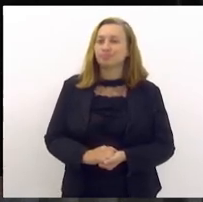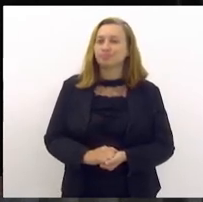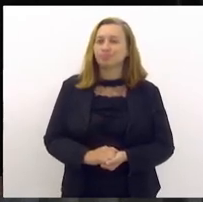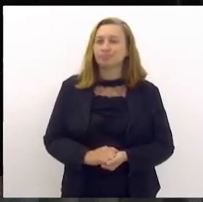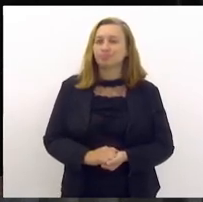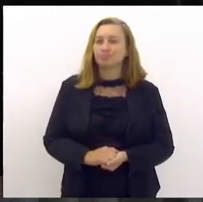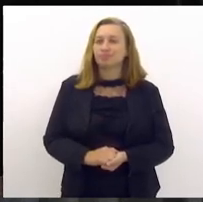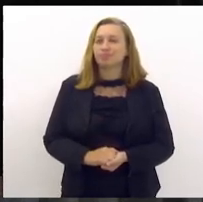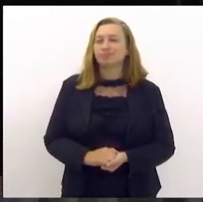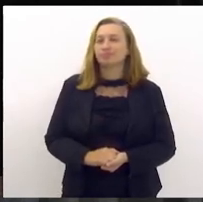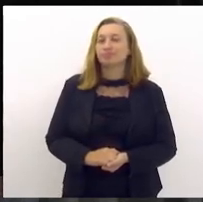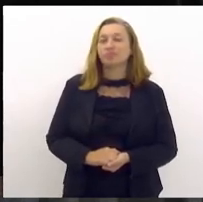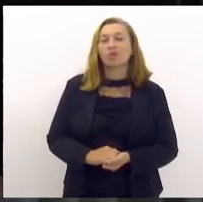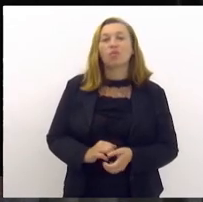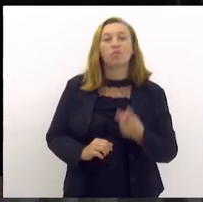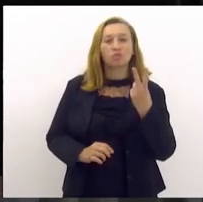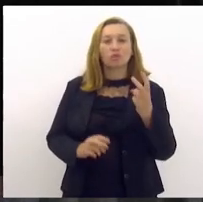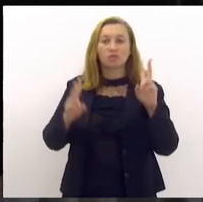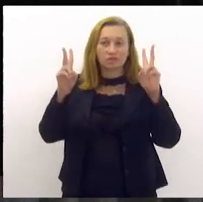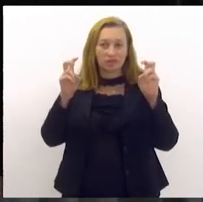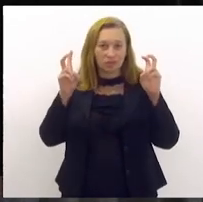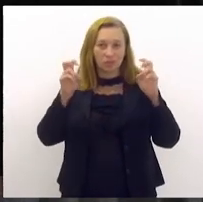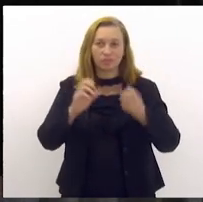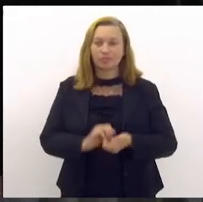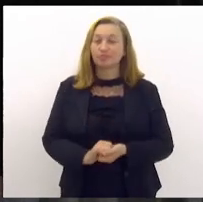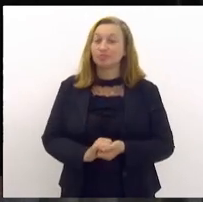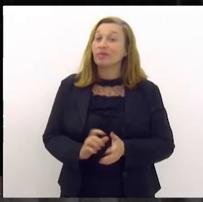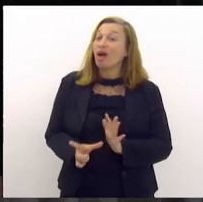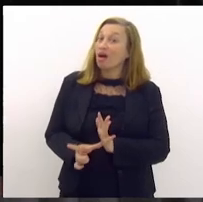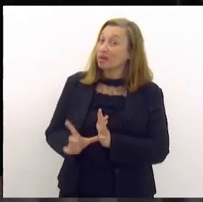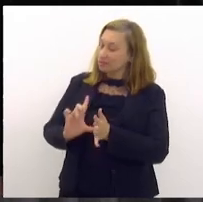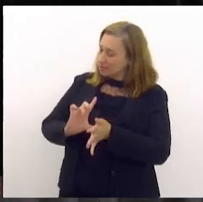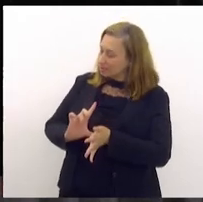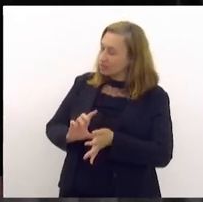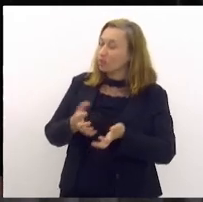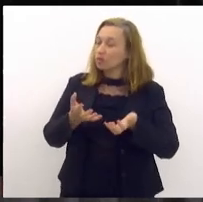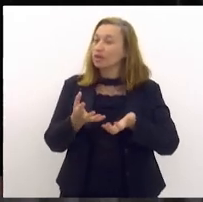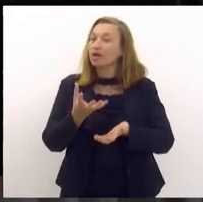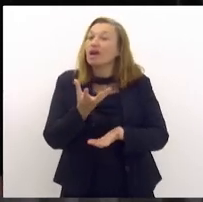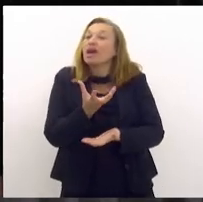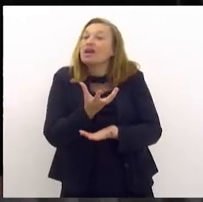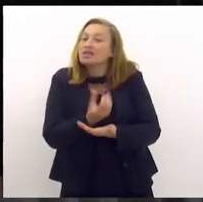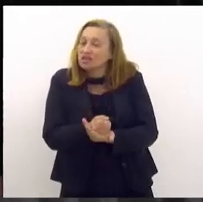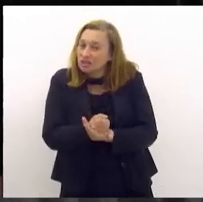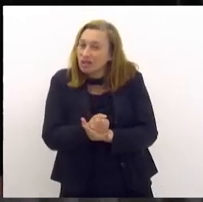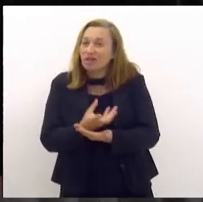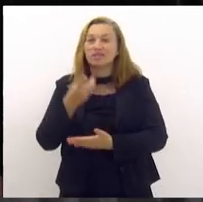são dois assuntos. Mas antes, eu queria registrar,